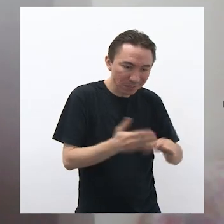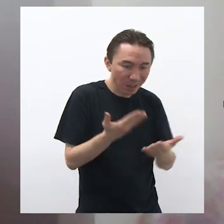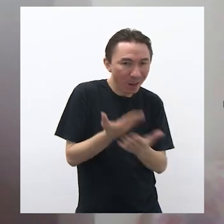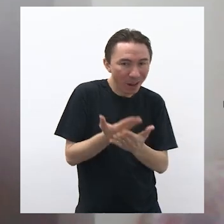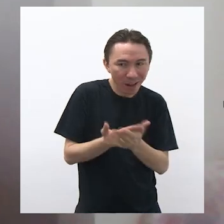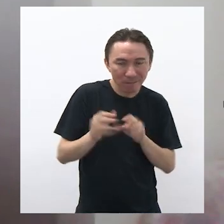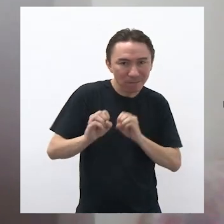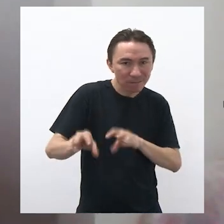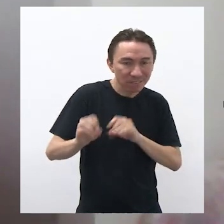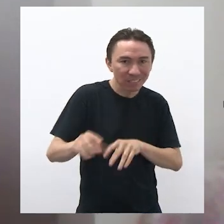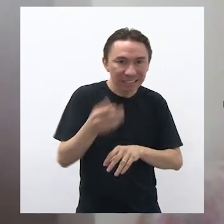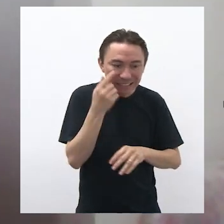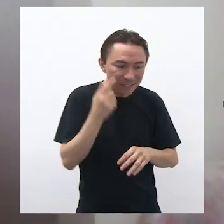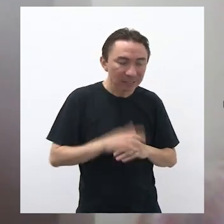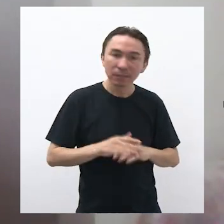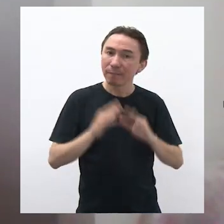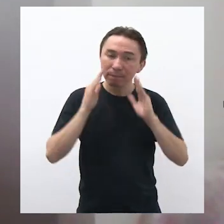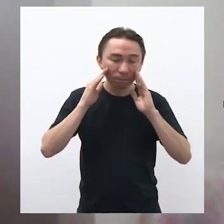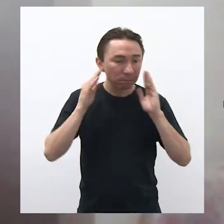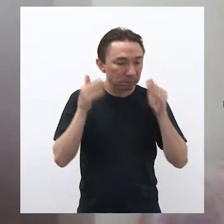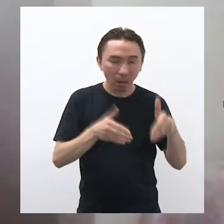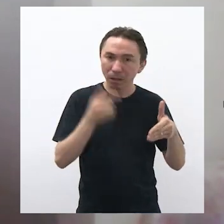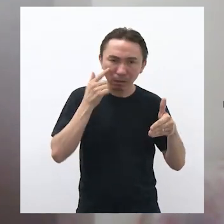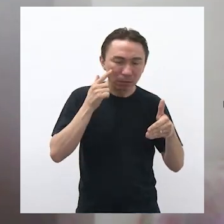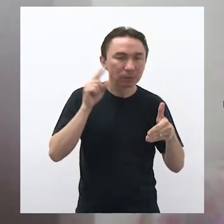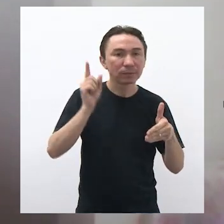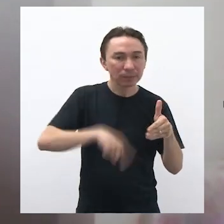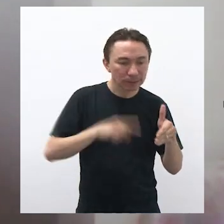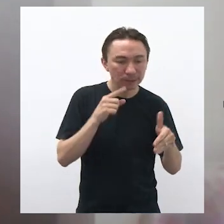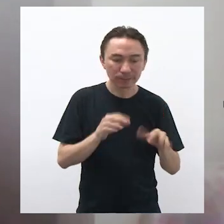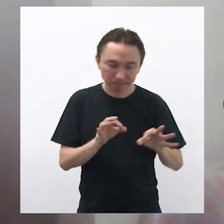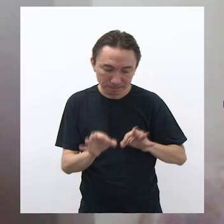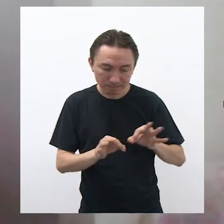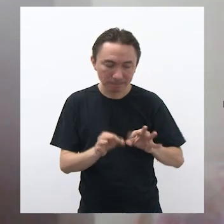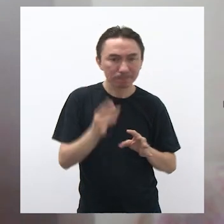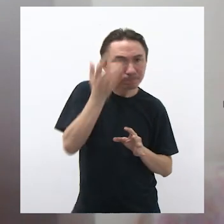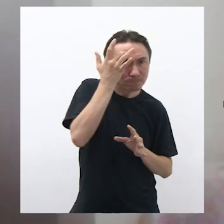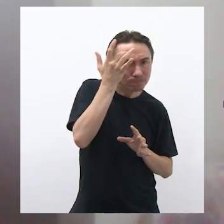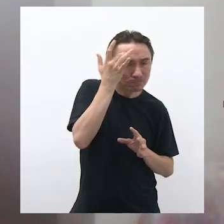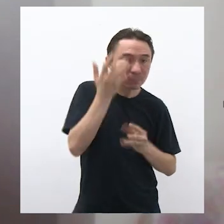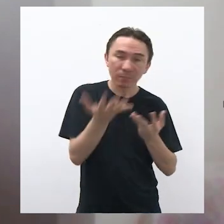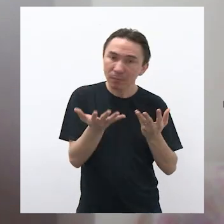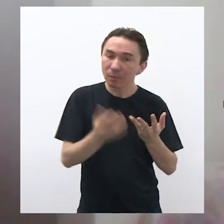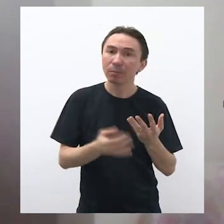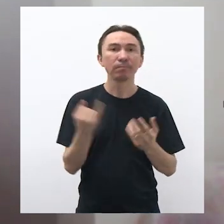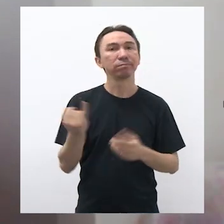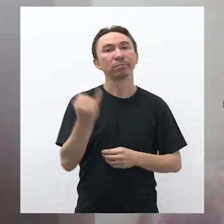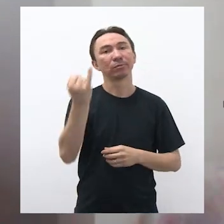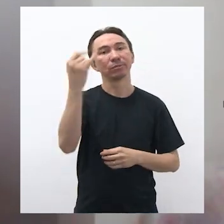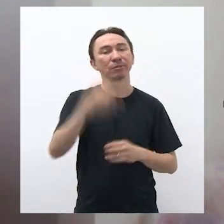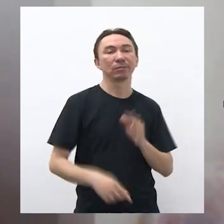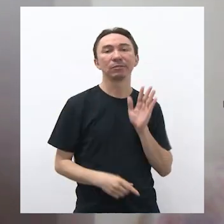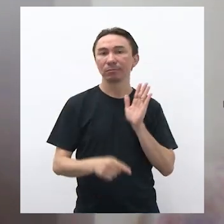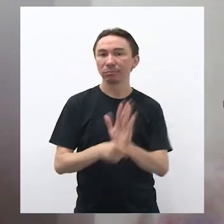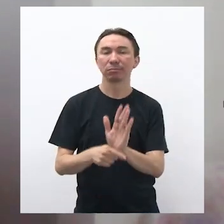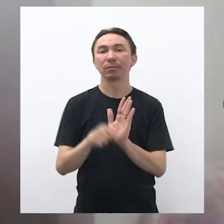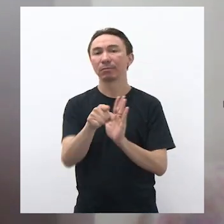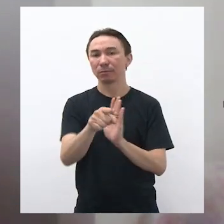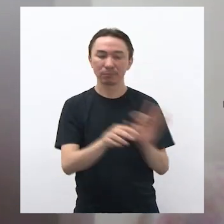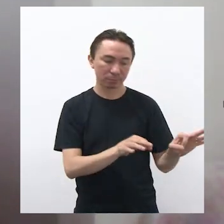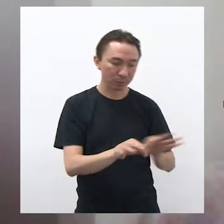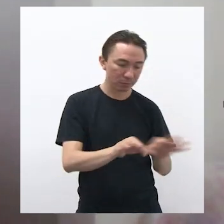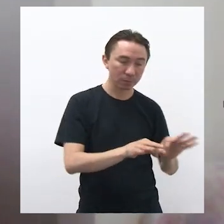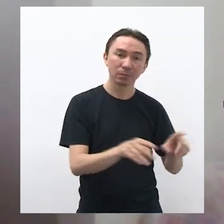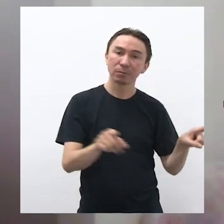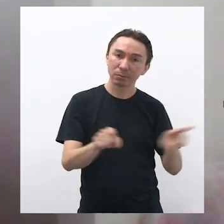toda a diferença, ela vai fazer toda a diferença não só para o seu planejamento, mas pensa, para o estudante. Né, quando a